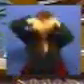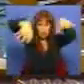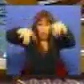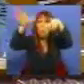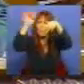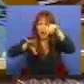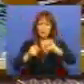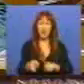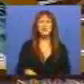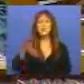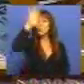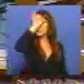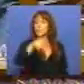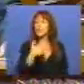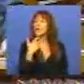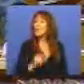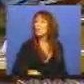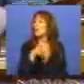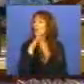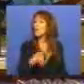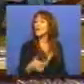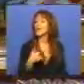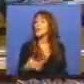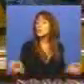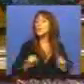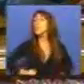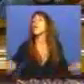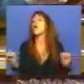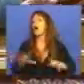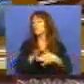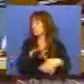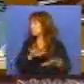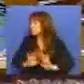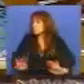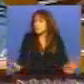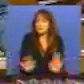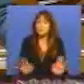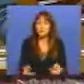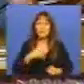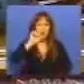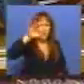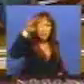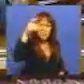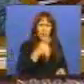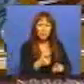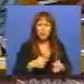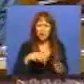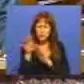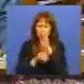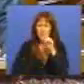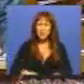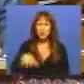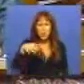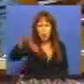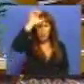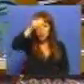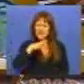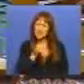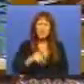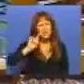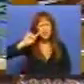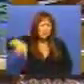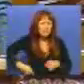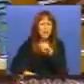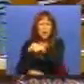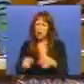O Governo não pode dizer que não tem nada a ver com isso. Em primeiro lugar, porque no programa do Governo se insurgia contra